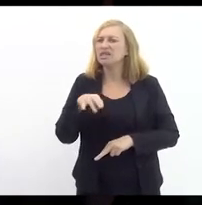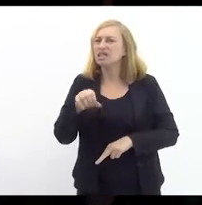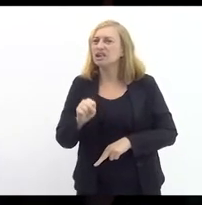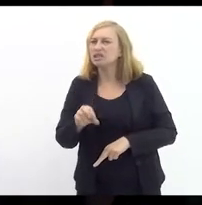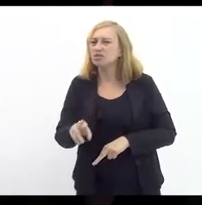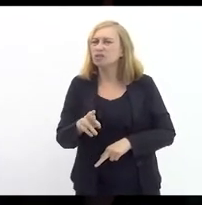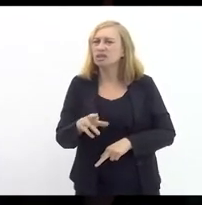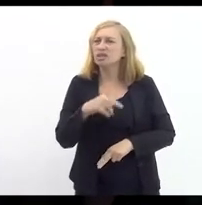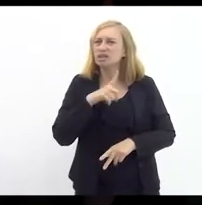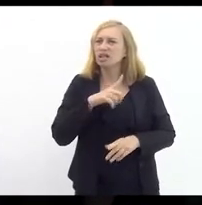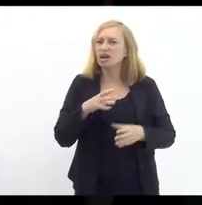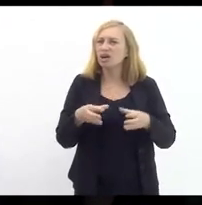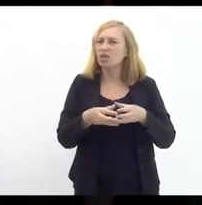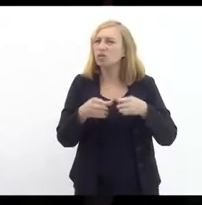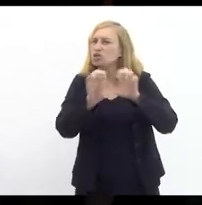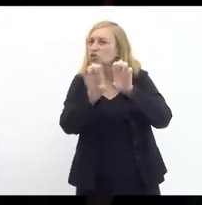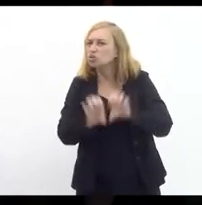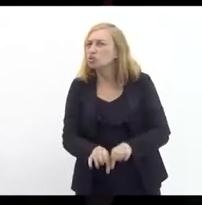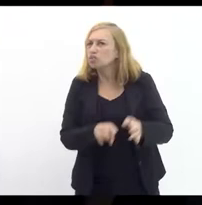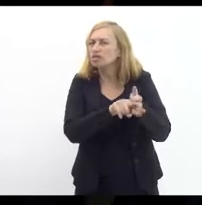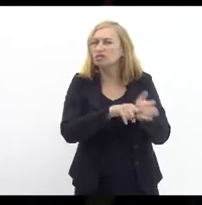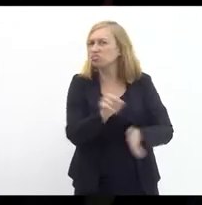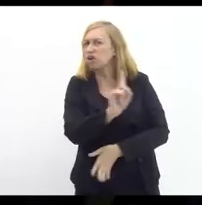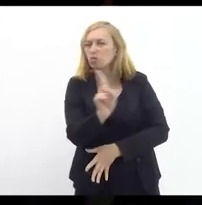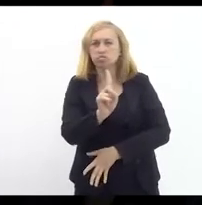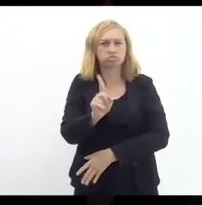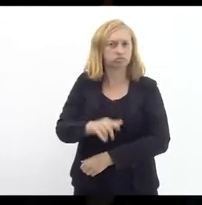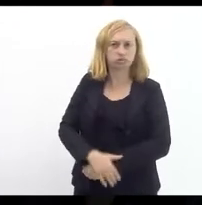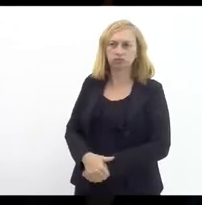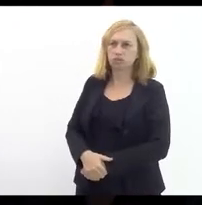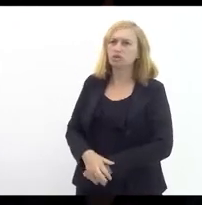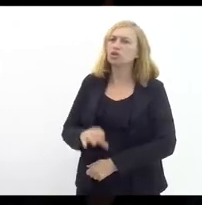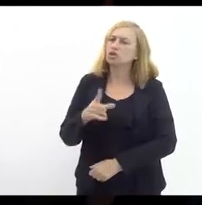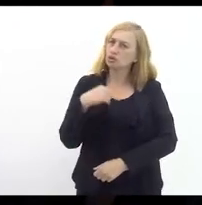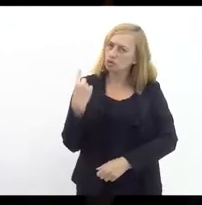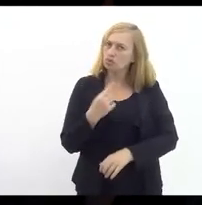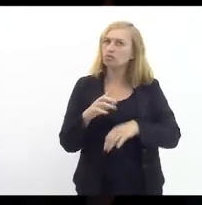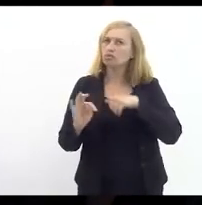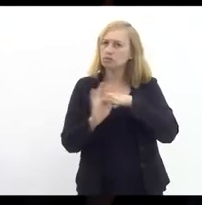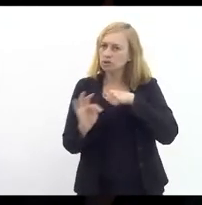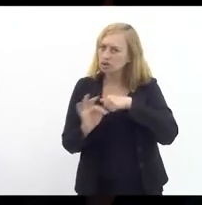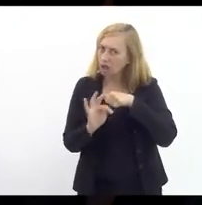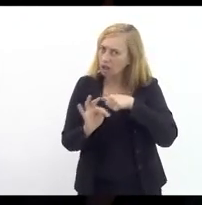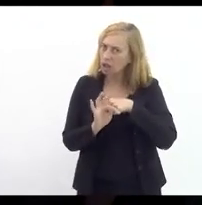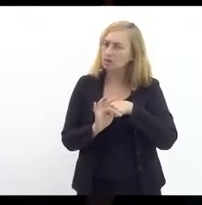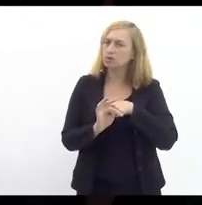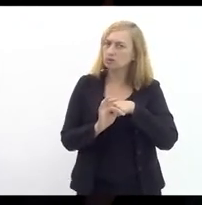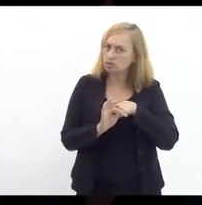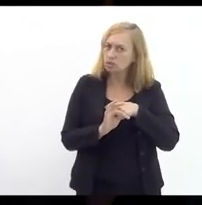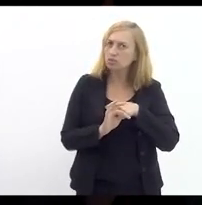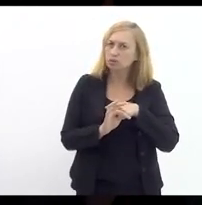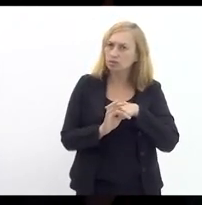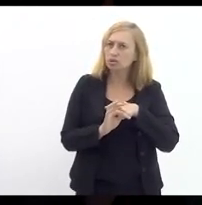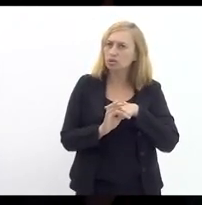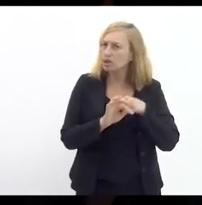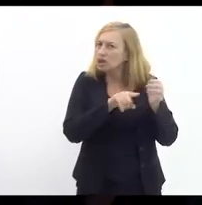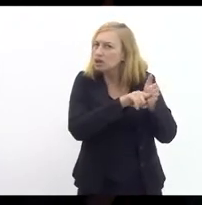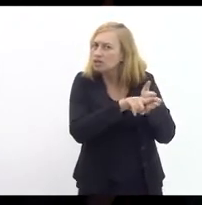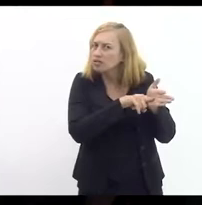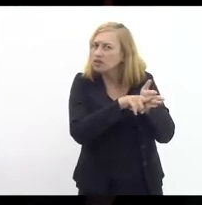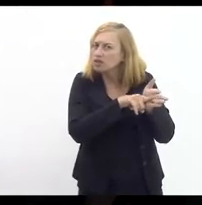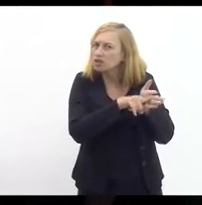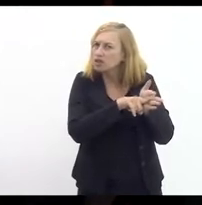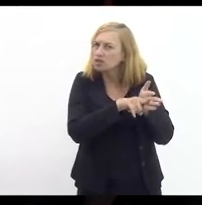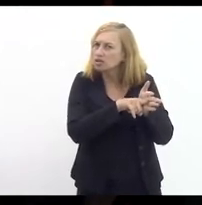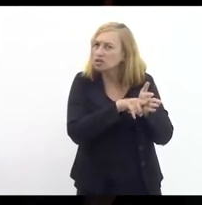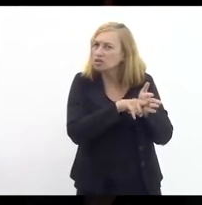de fiscalização? Ela mesma? Não, na verdade, não. Somos técnicos, são técnicos que fiscalizam,